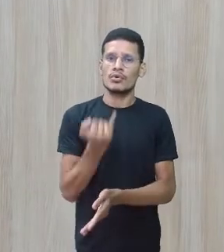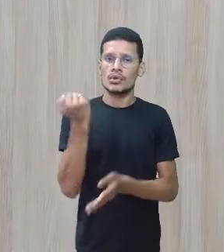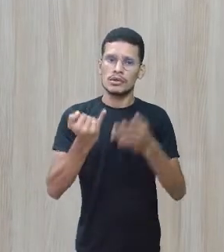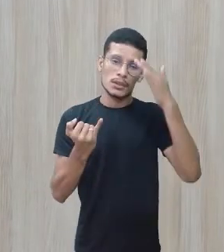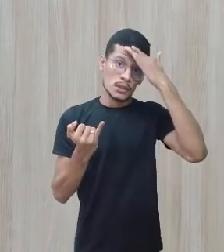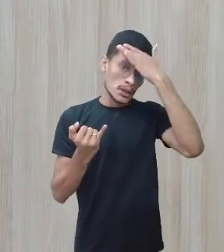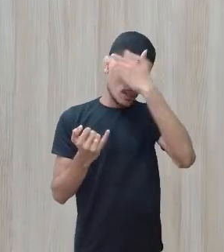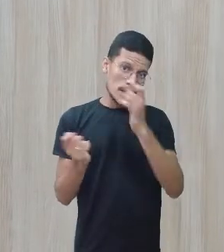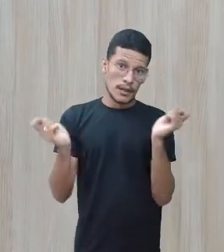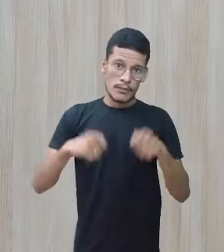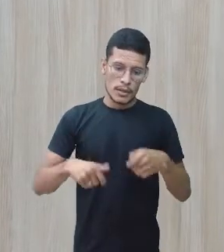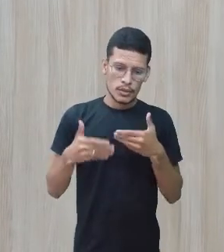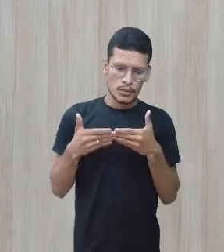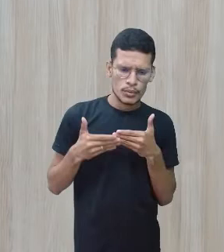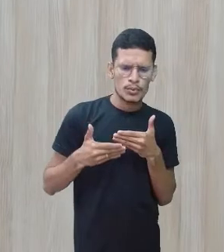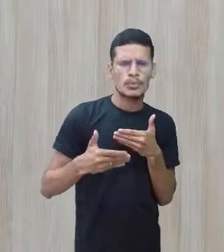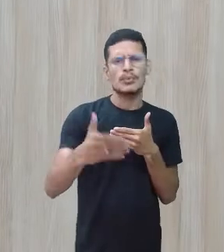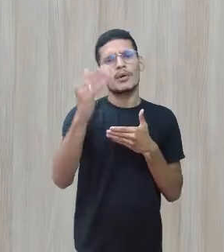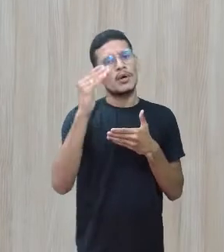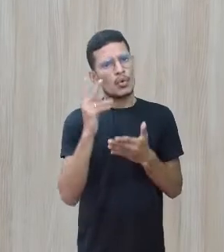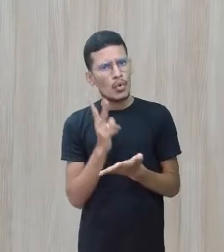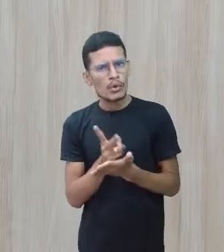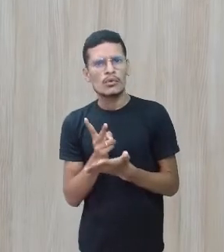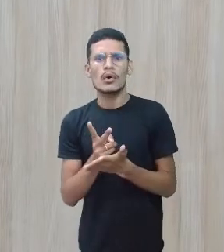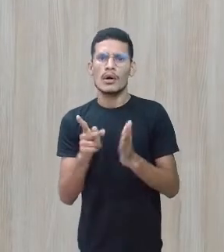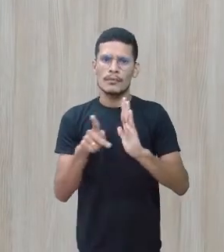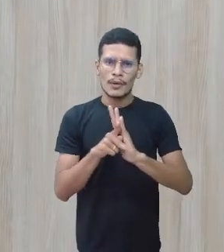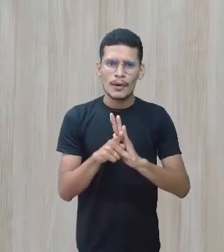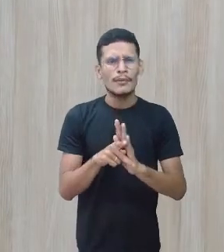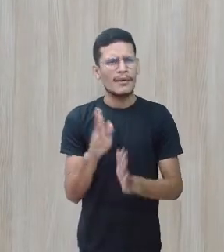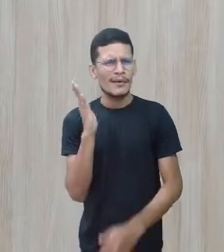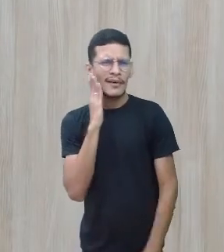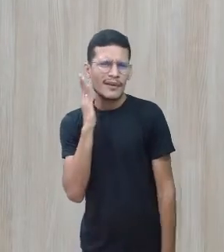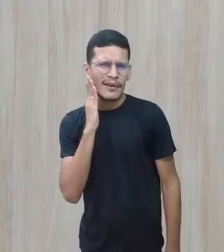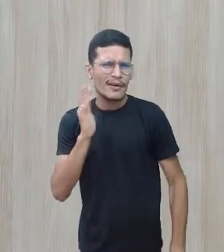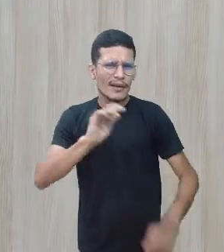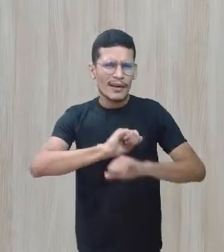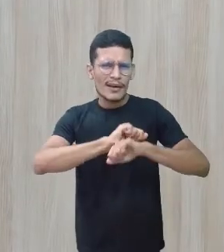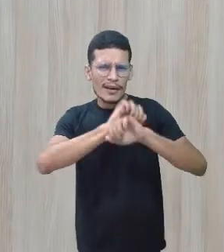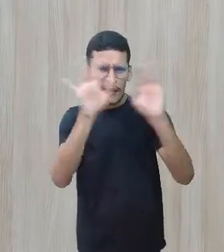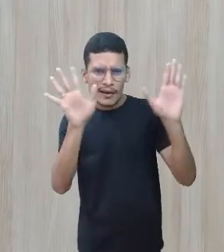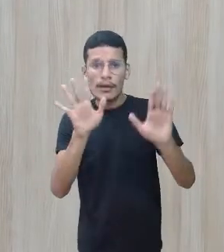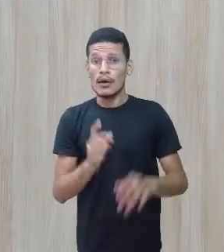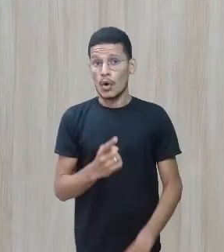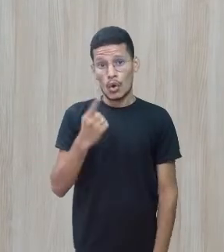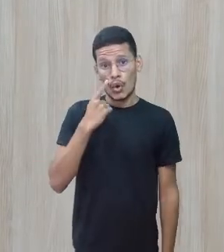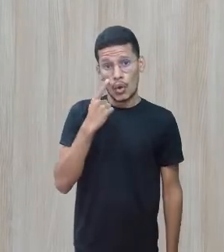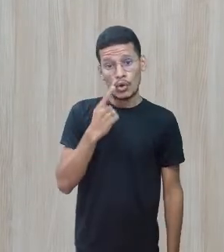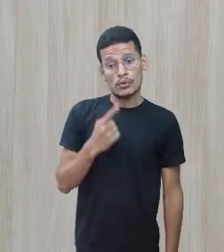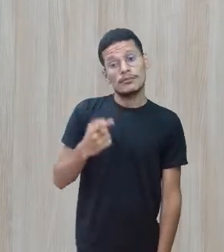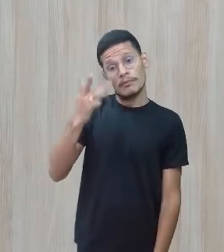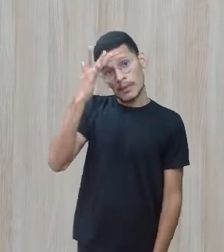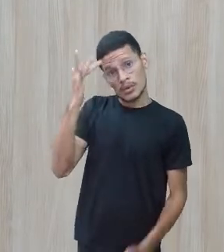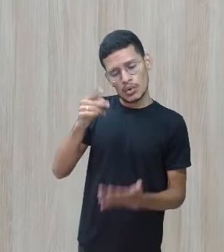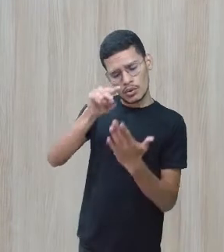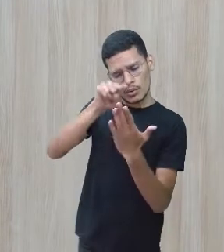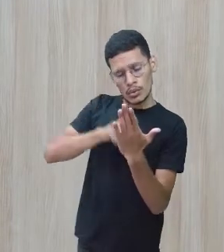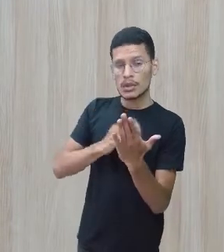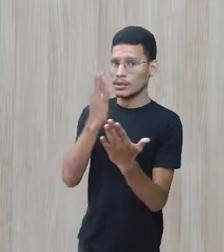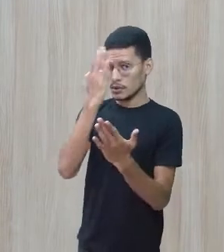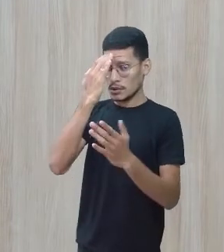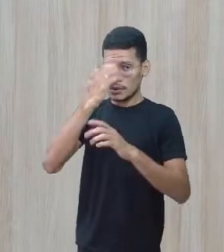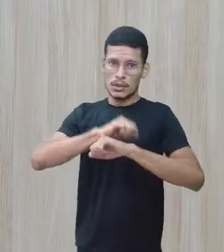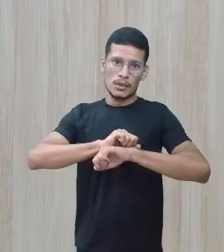a trama se desenvolva, para que, sabe, o leitor ou o espectador compreenda.